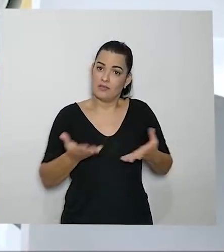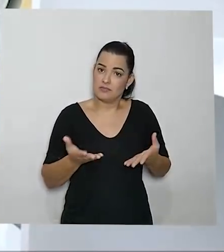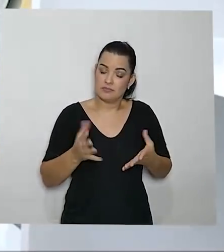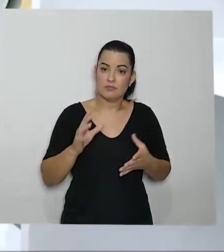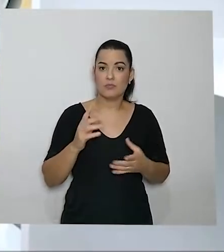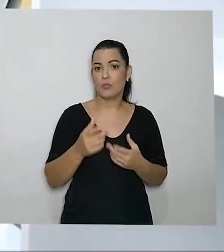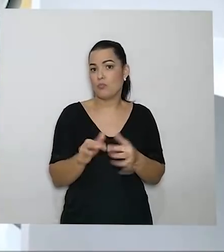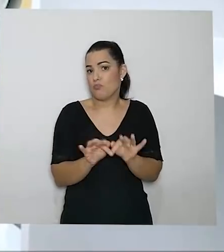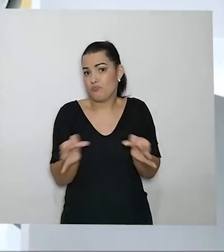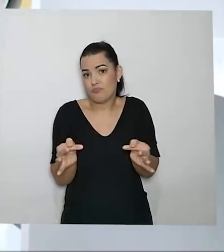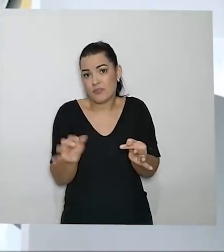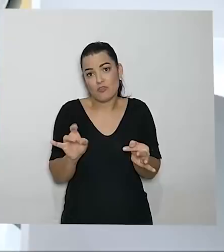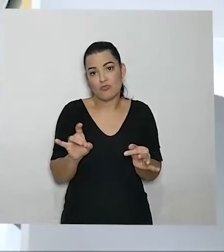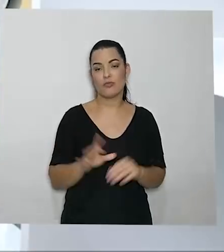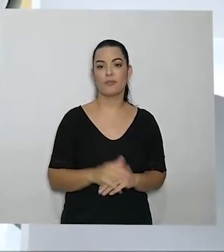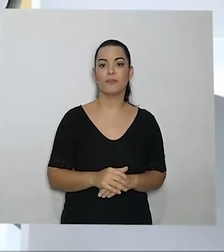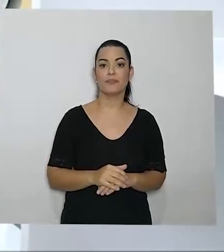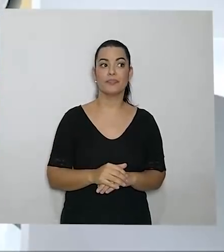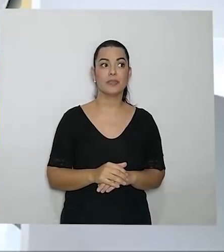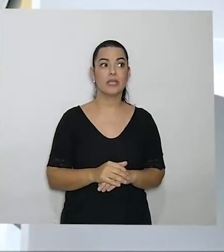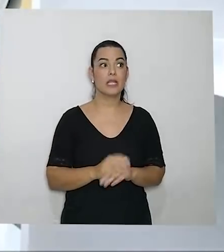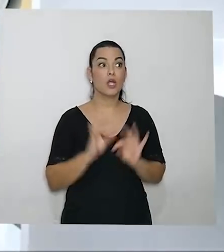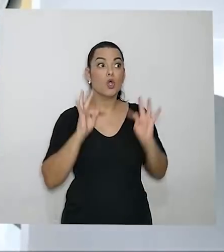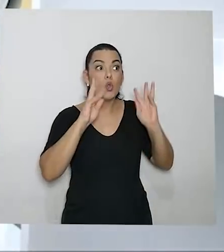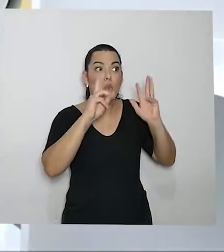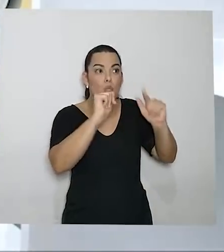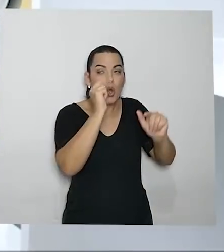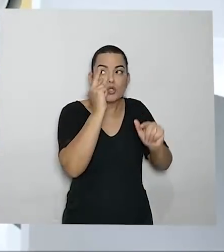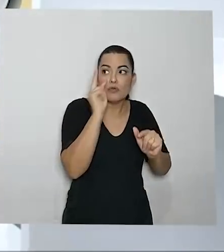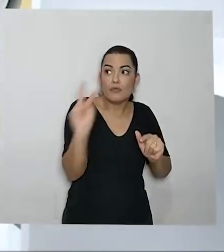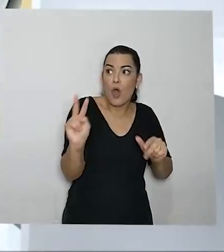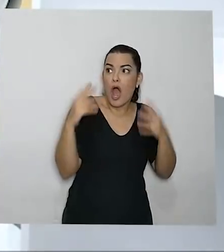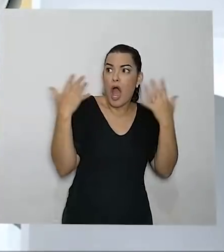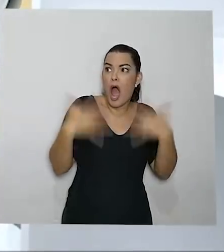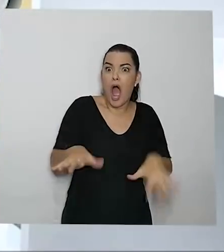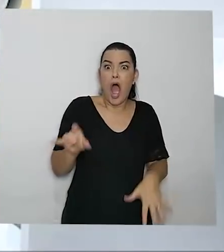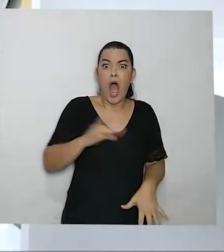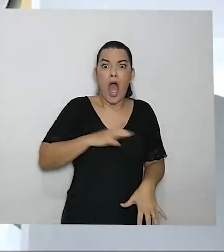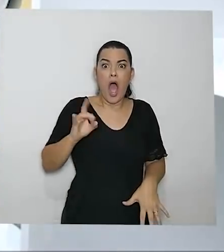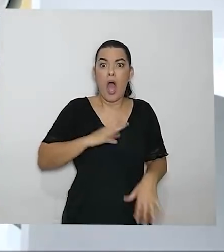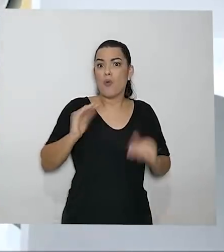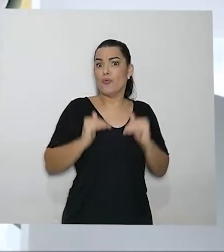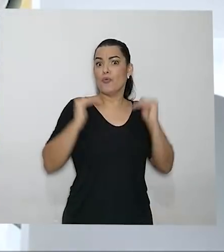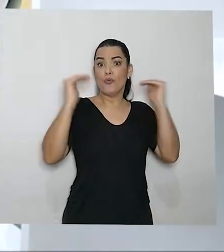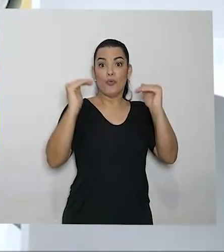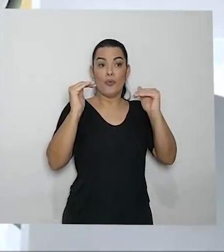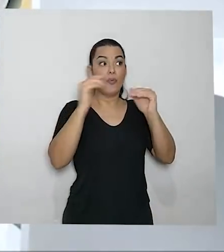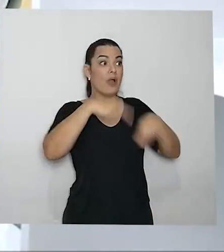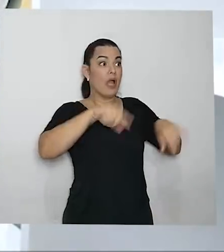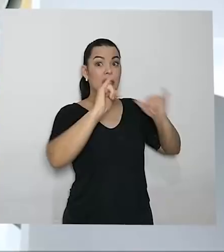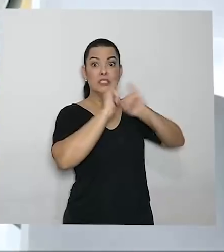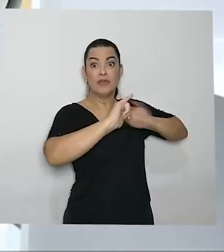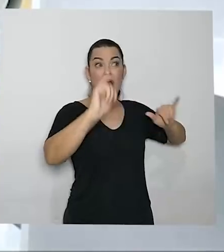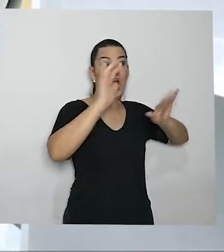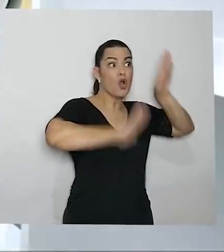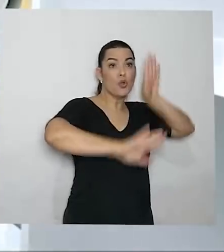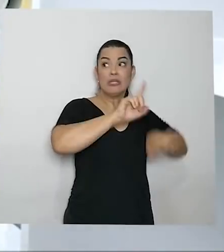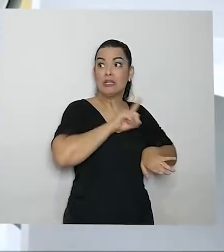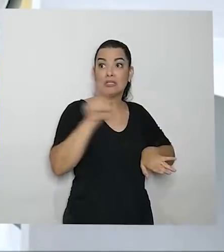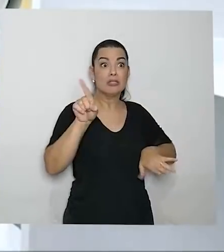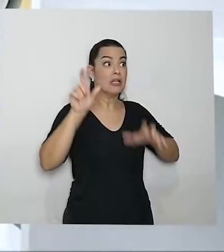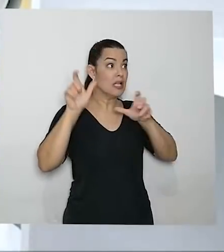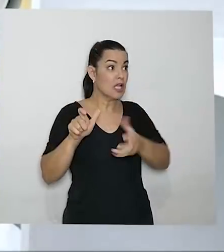Todos que viam o medonho tinham tamanho medo que diziam: cuidado, lá no banhado tem um